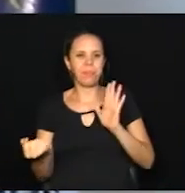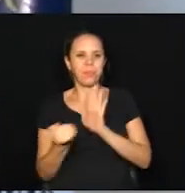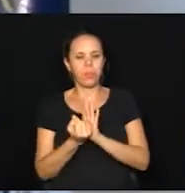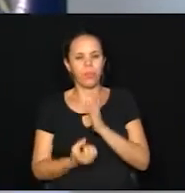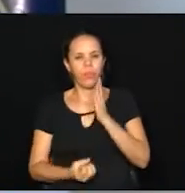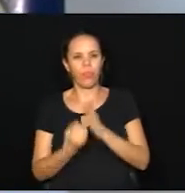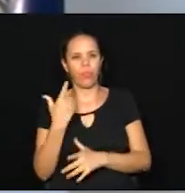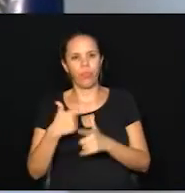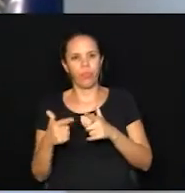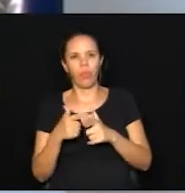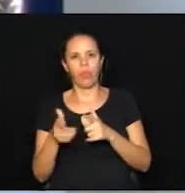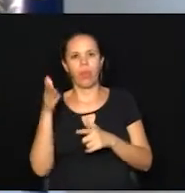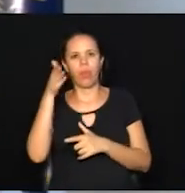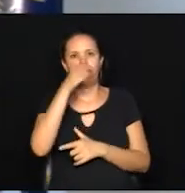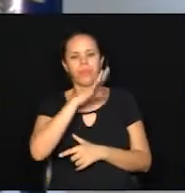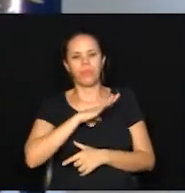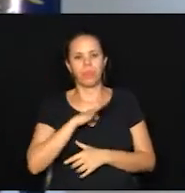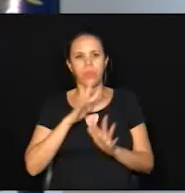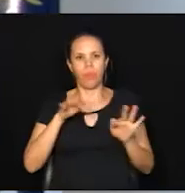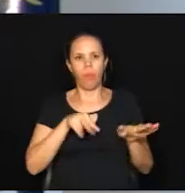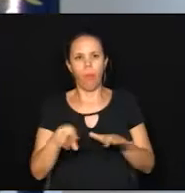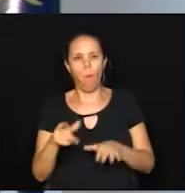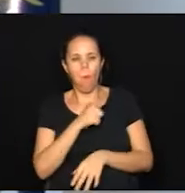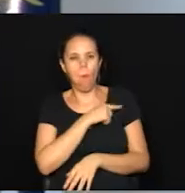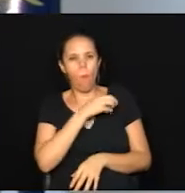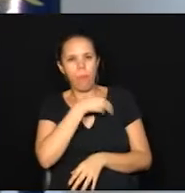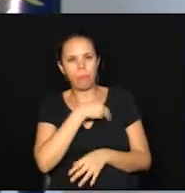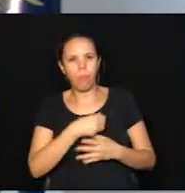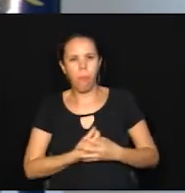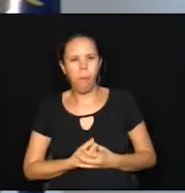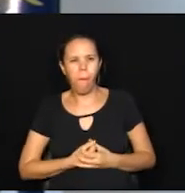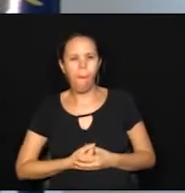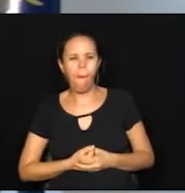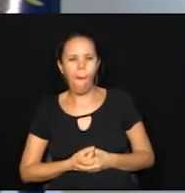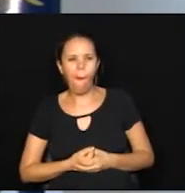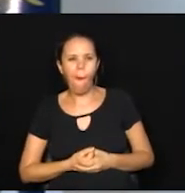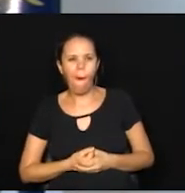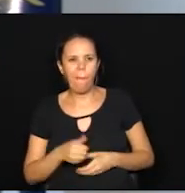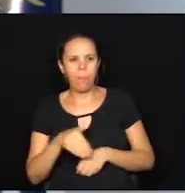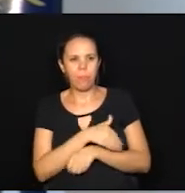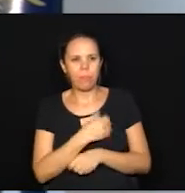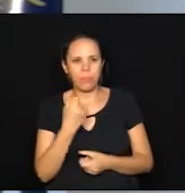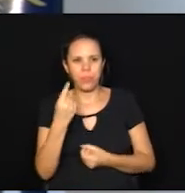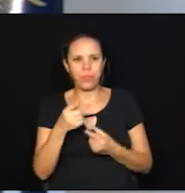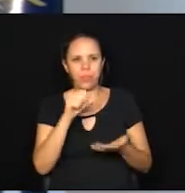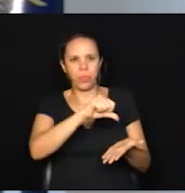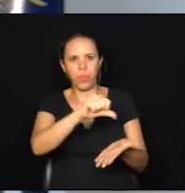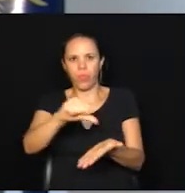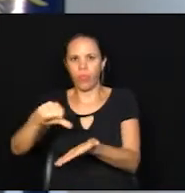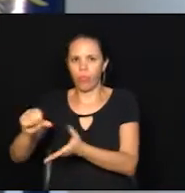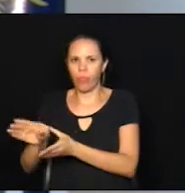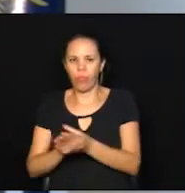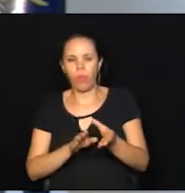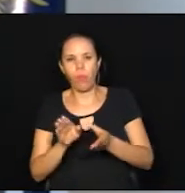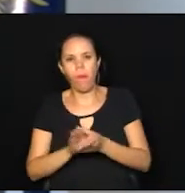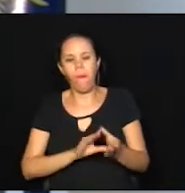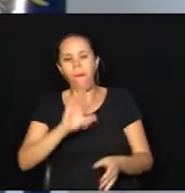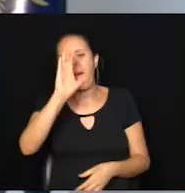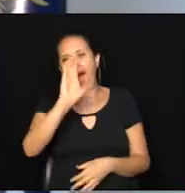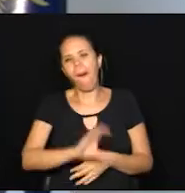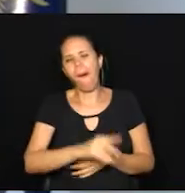de ocorrência? Final de semana, a Guarda Municipal colocou na rua alguns pontos de orientação ao